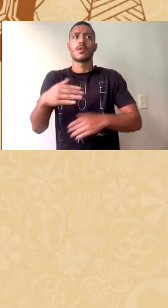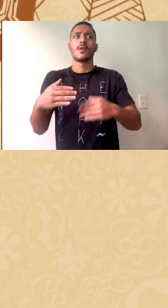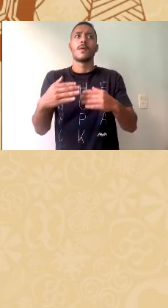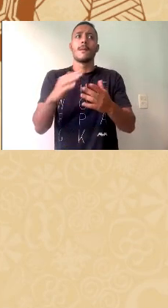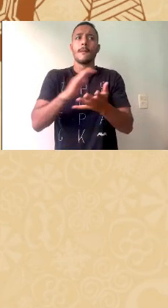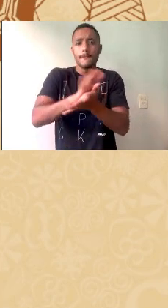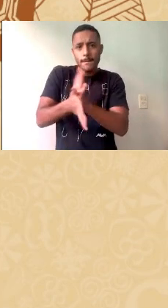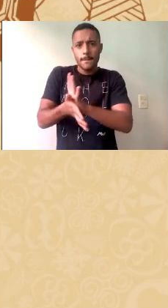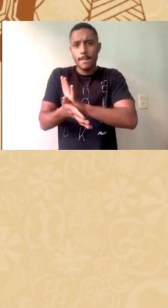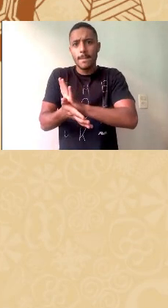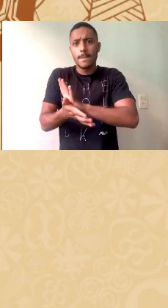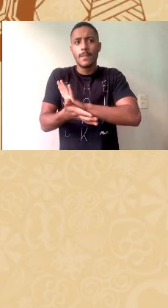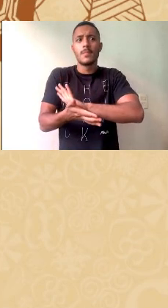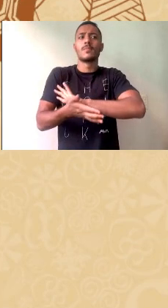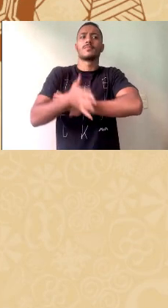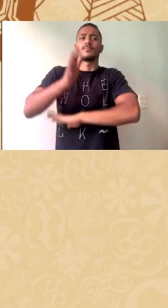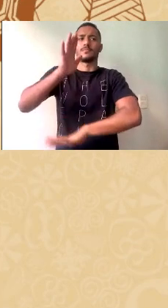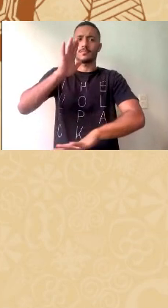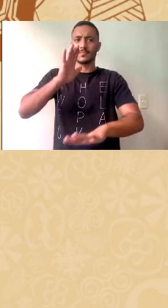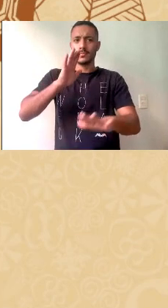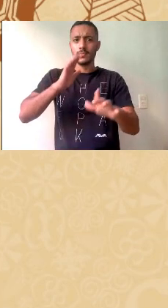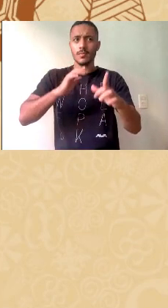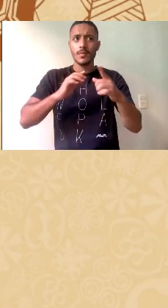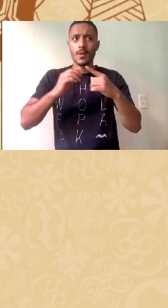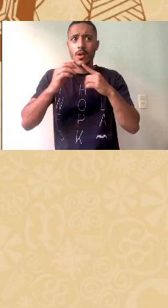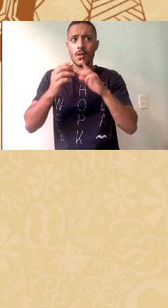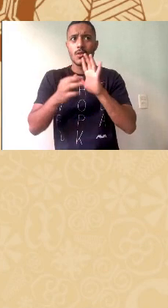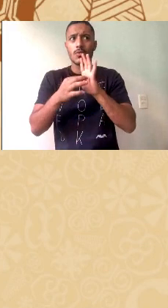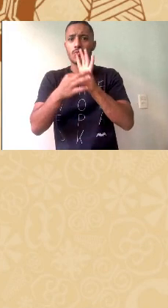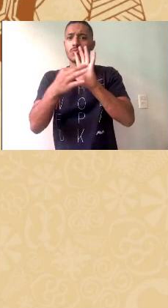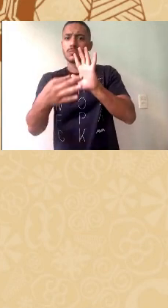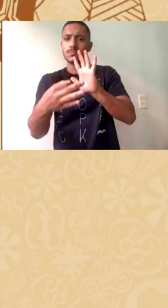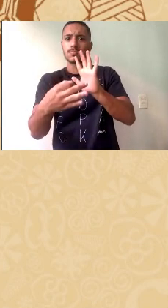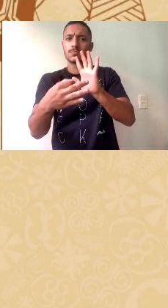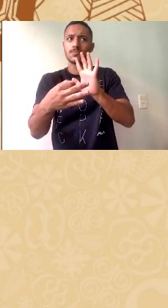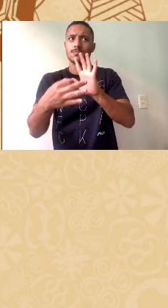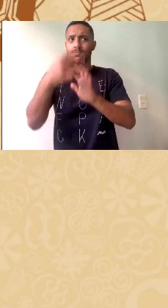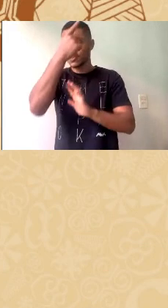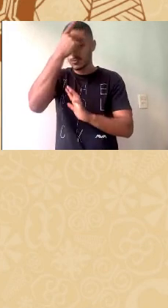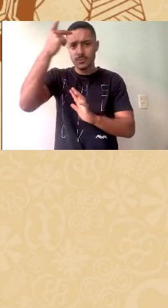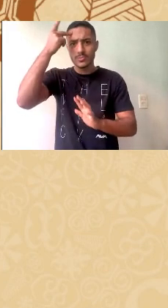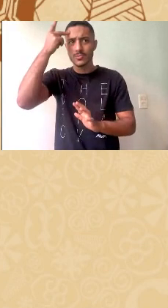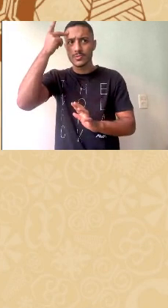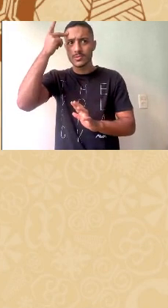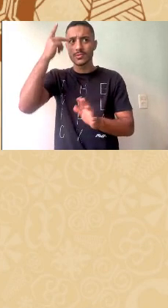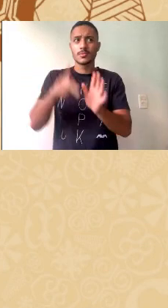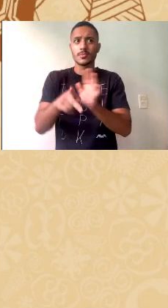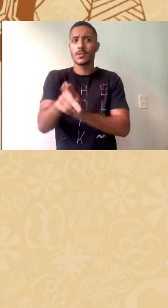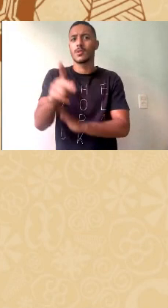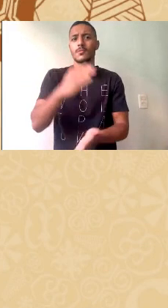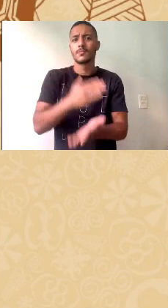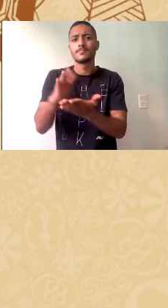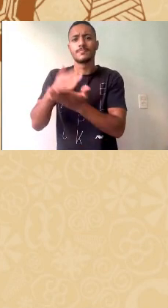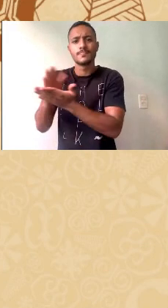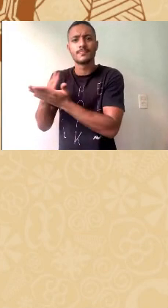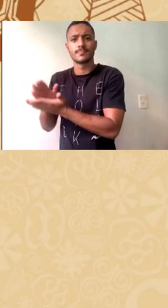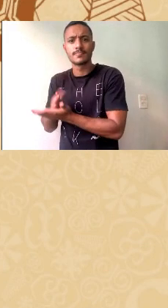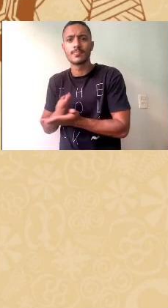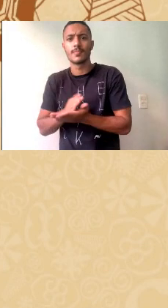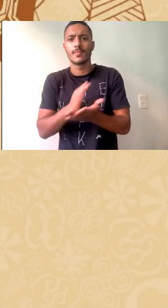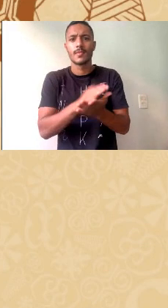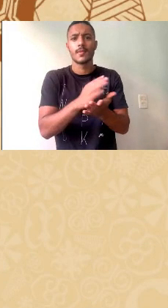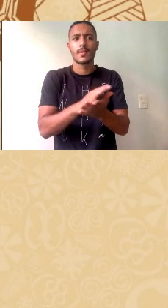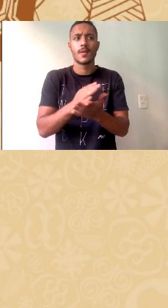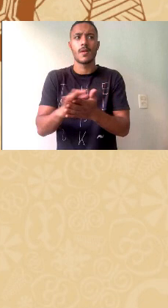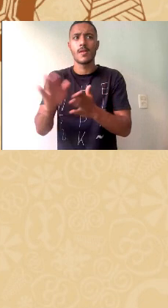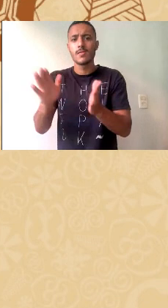a denúncia de que a população de cor continuava marginalizada nas favelas, na agricultura de subsistência, nos mucambos.